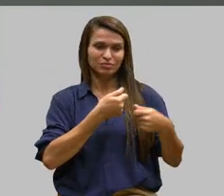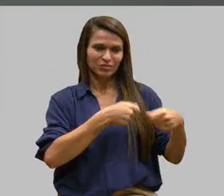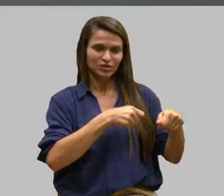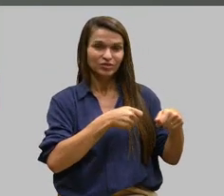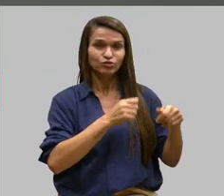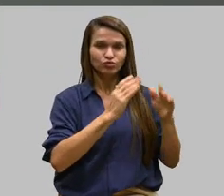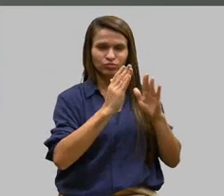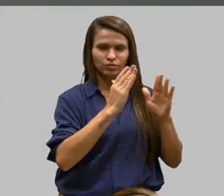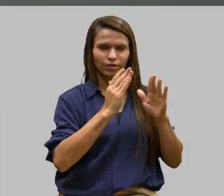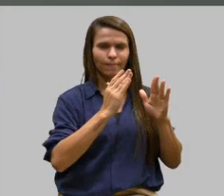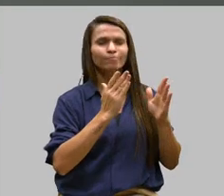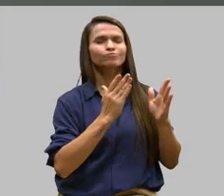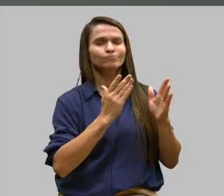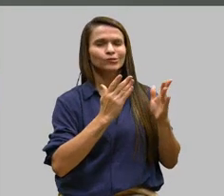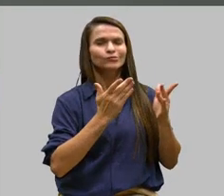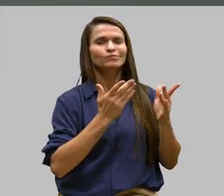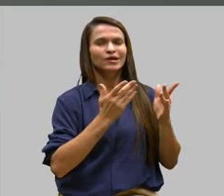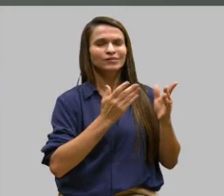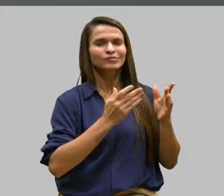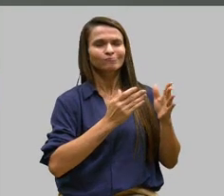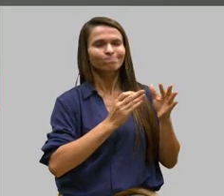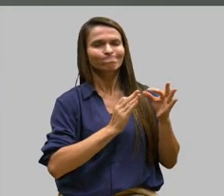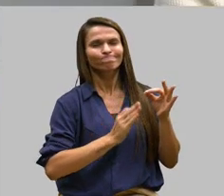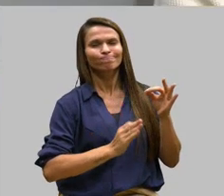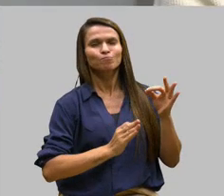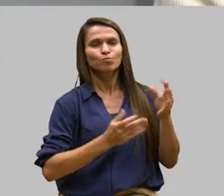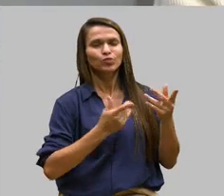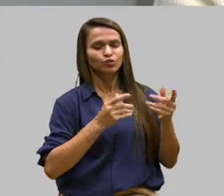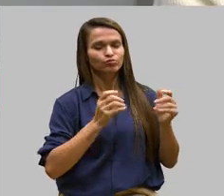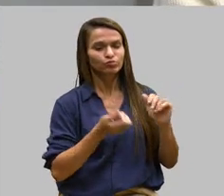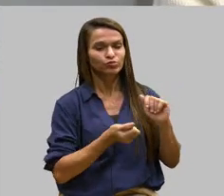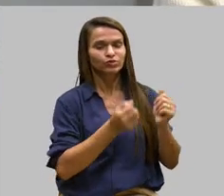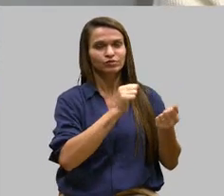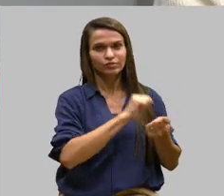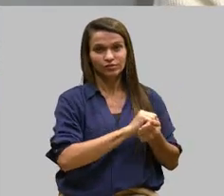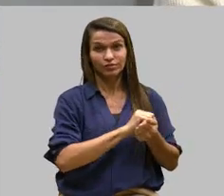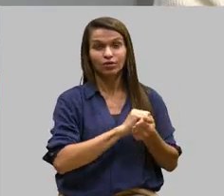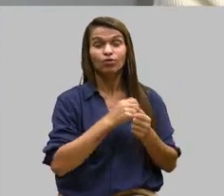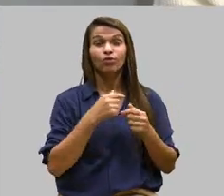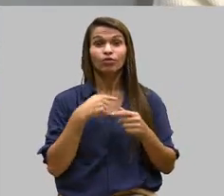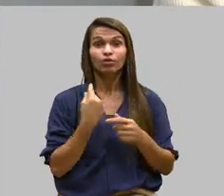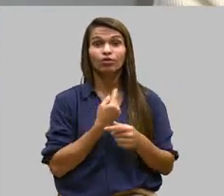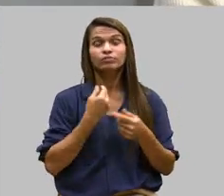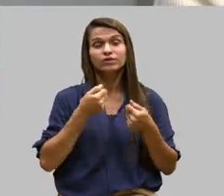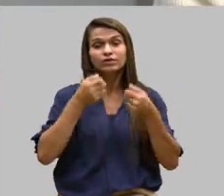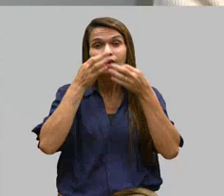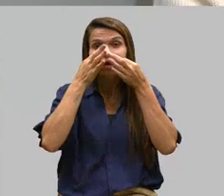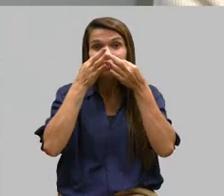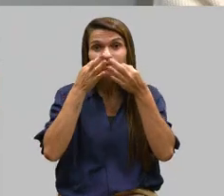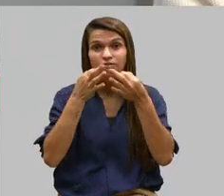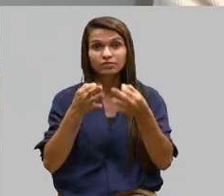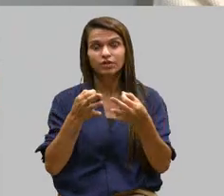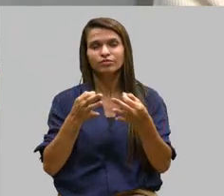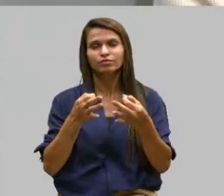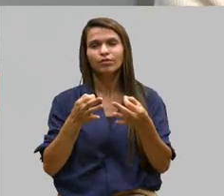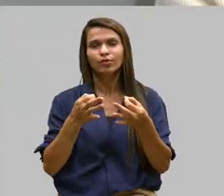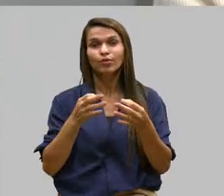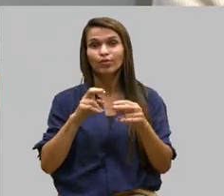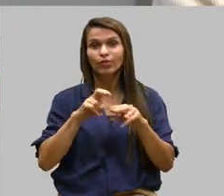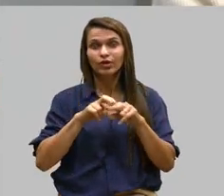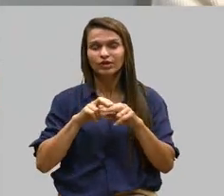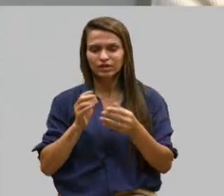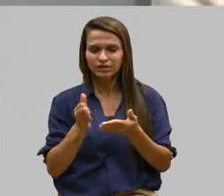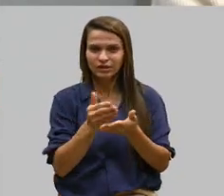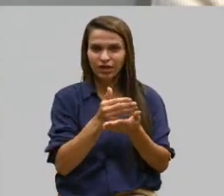para essa adaptação é essa inclusão então nós temos que dar um olhar Especialmente porque neste número importante